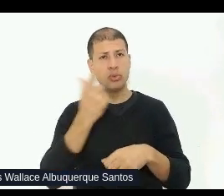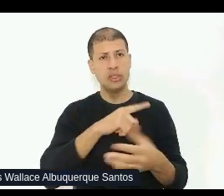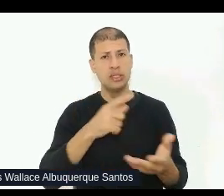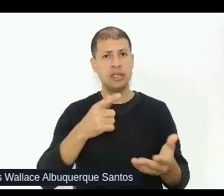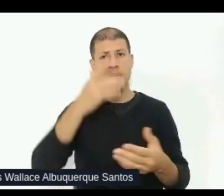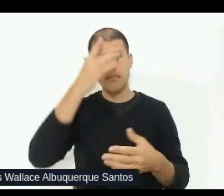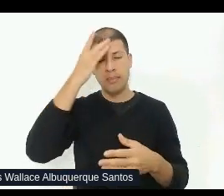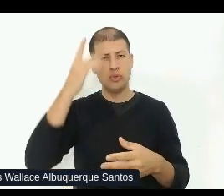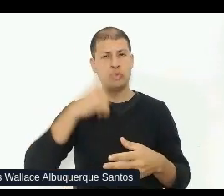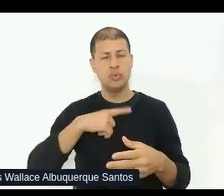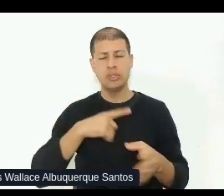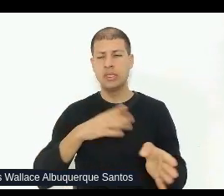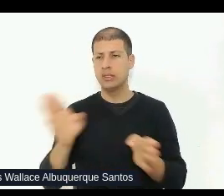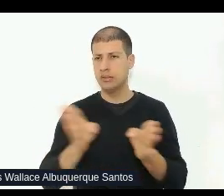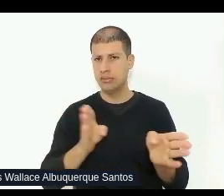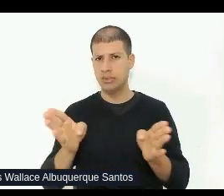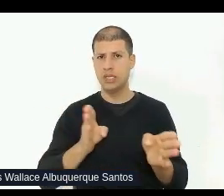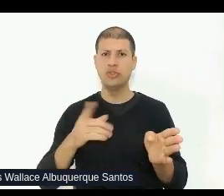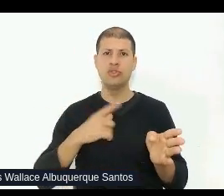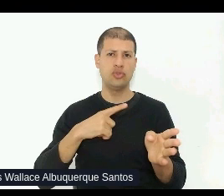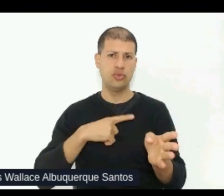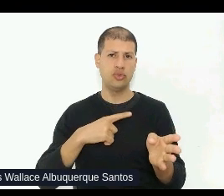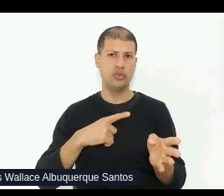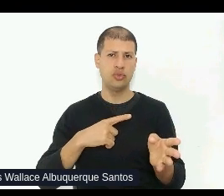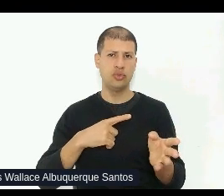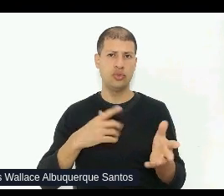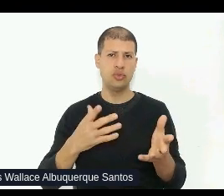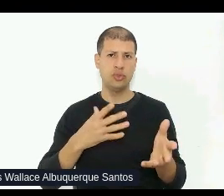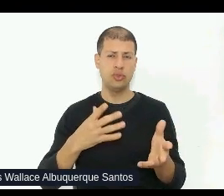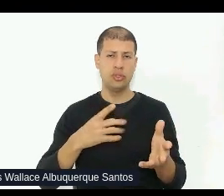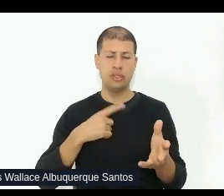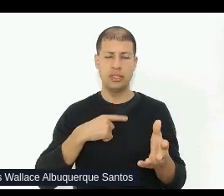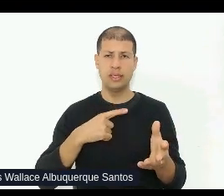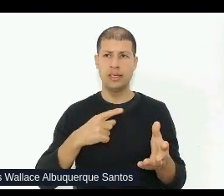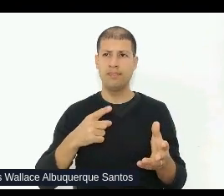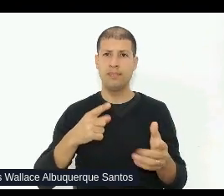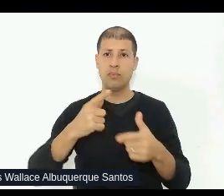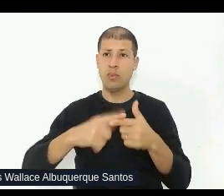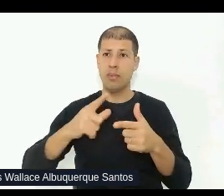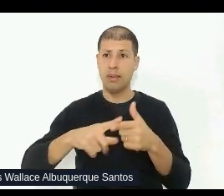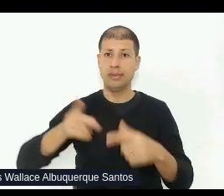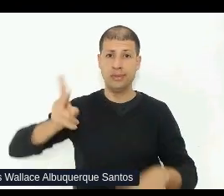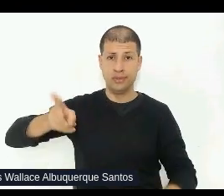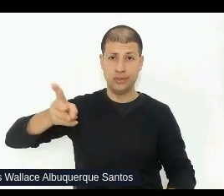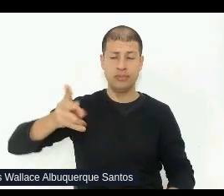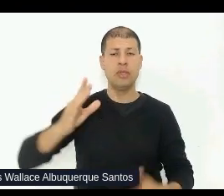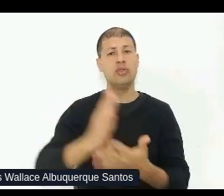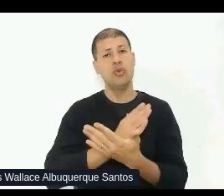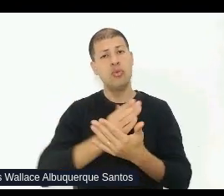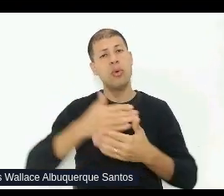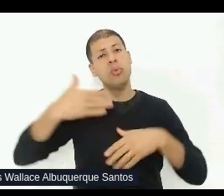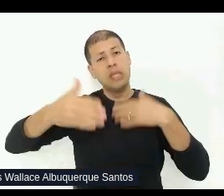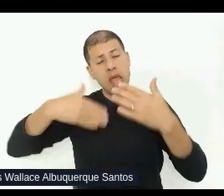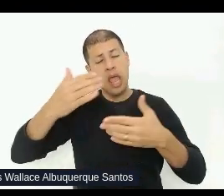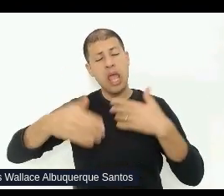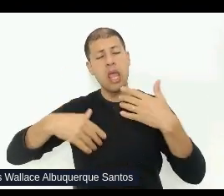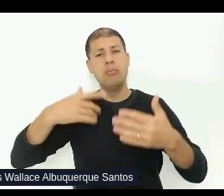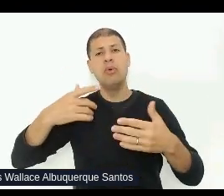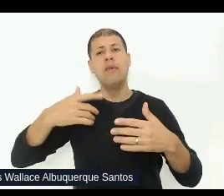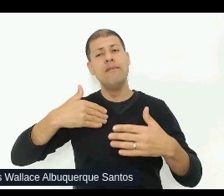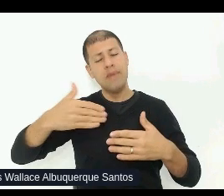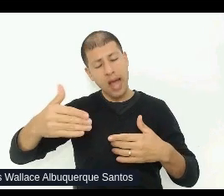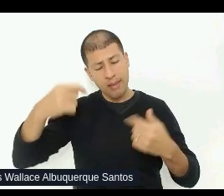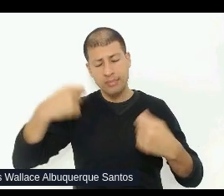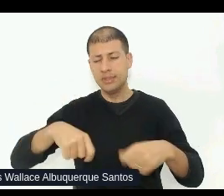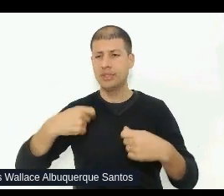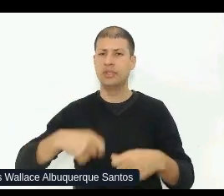têm essa necessidade, né, já permanente, mas nas pessoas que vão passar por algum tipo de acidente, vão precisar utilizar isso. Então, o produto não